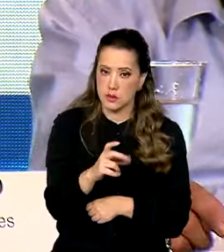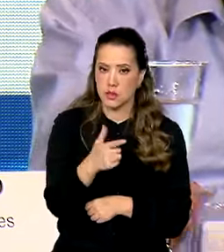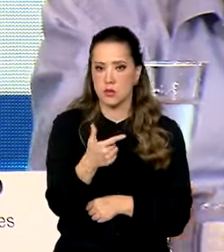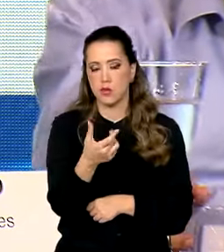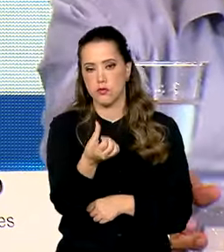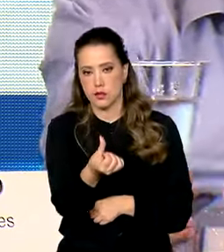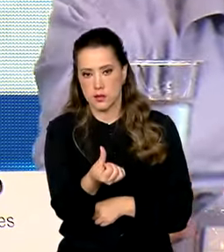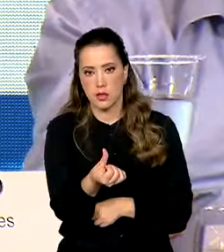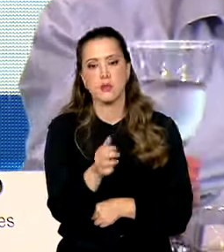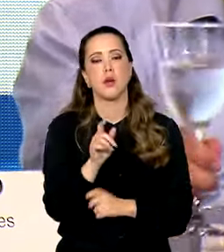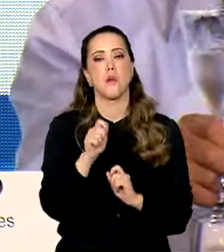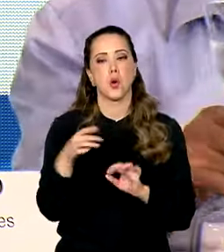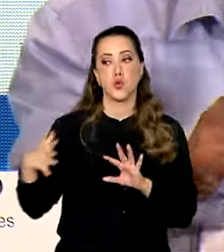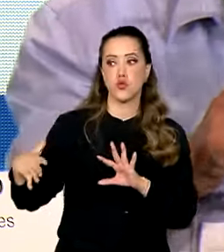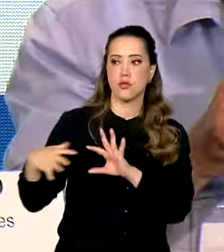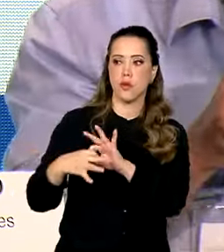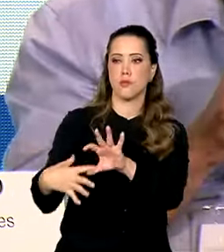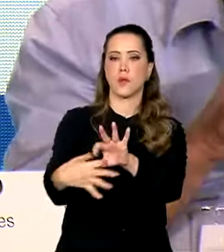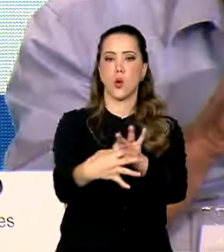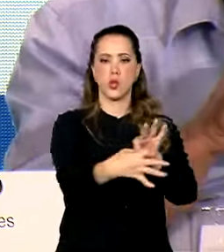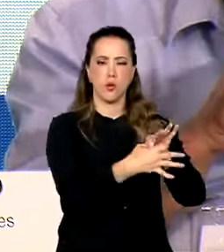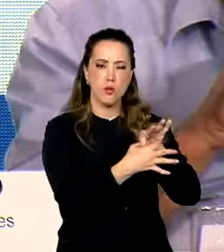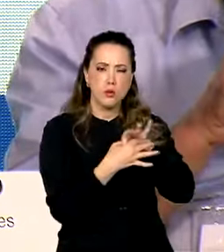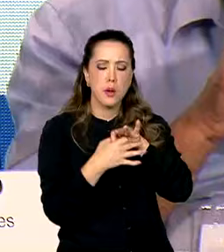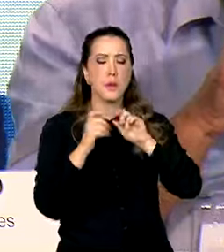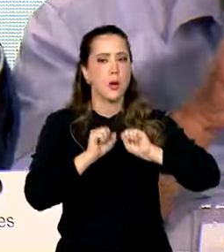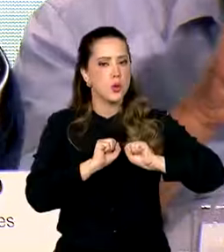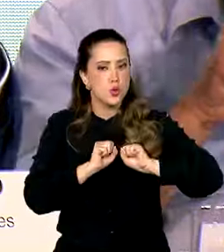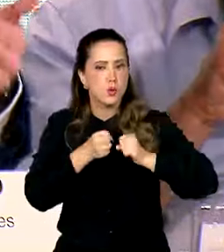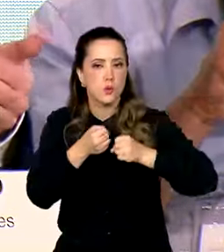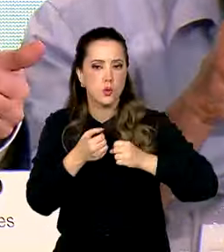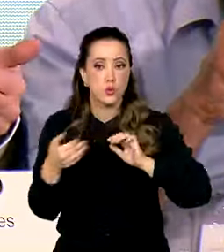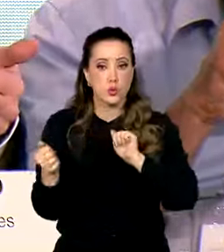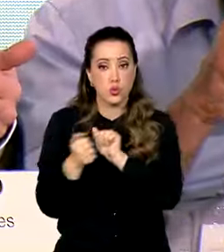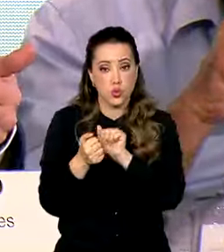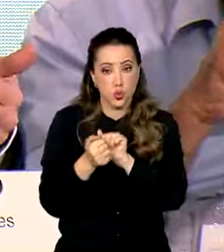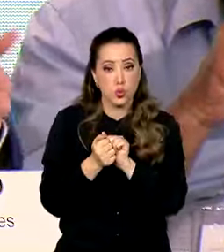unir os esforços, a gente tem como fazer com que esses números se multipliquem muito mais.